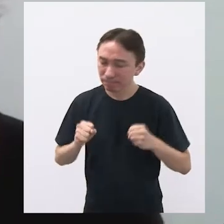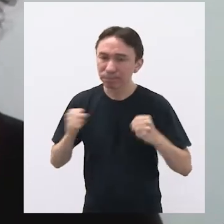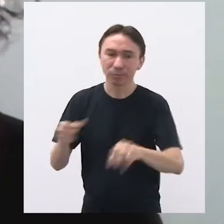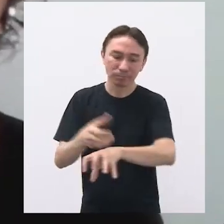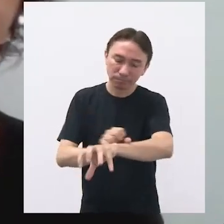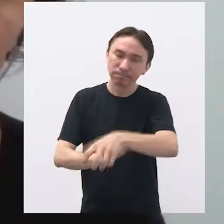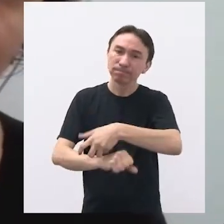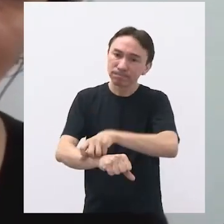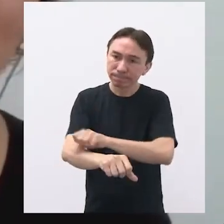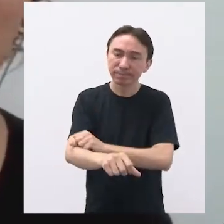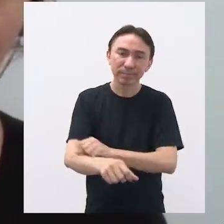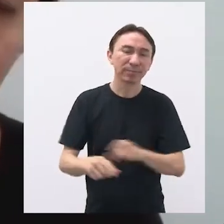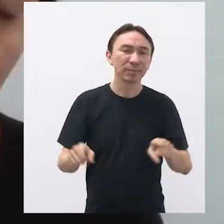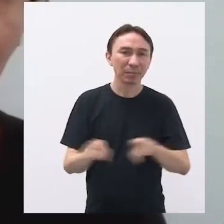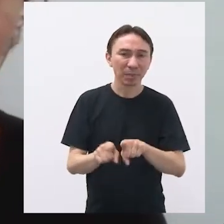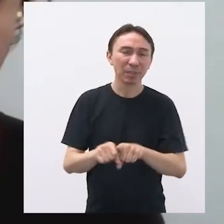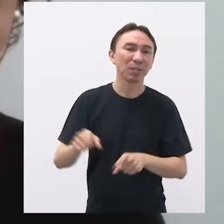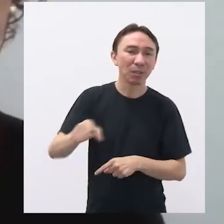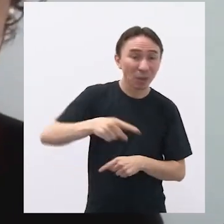nós.